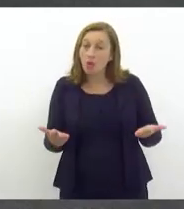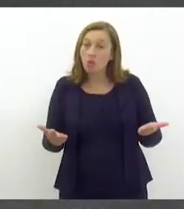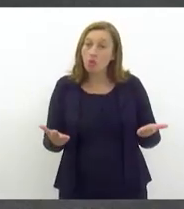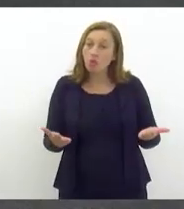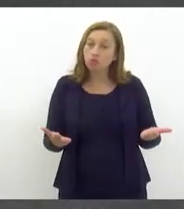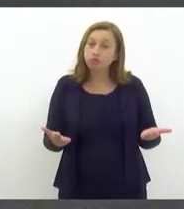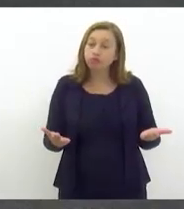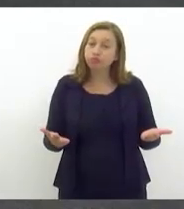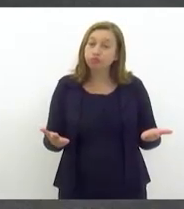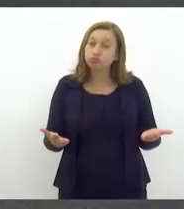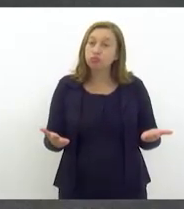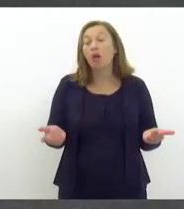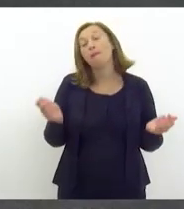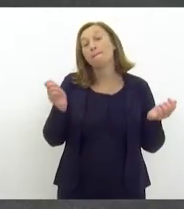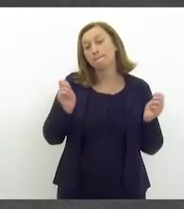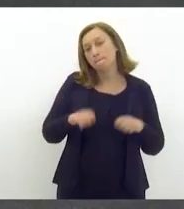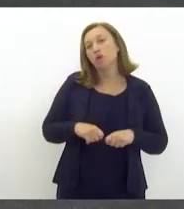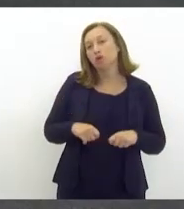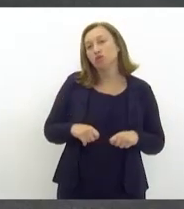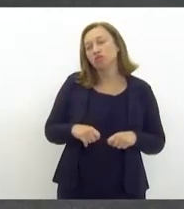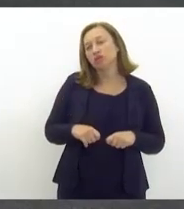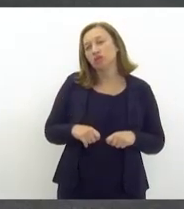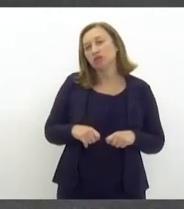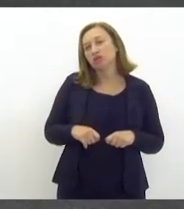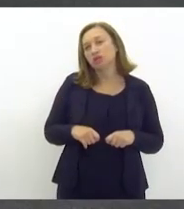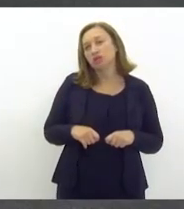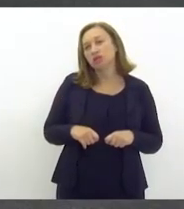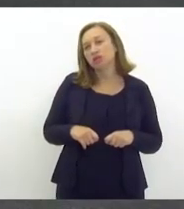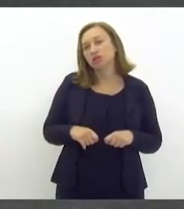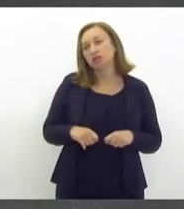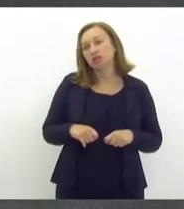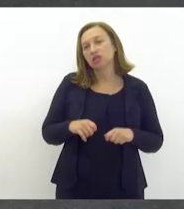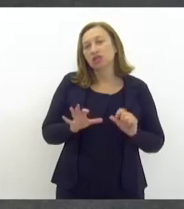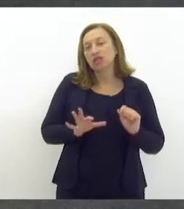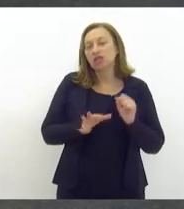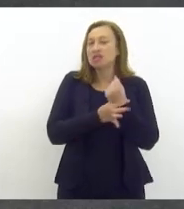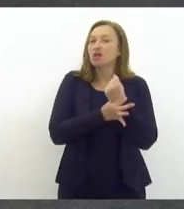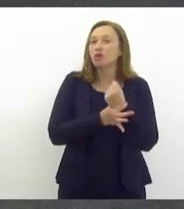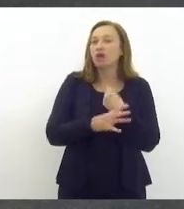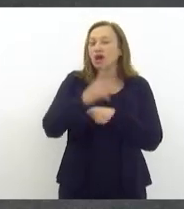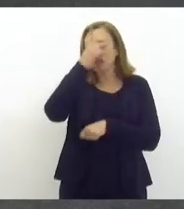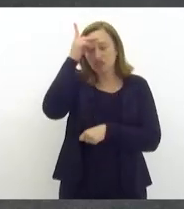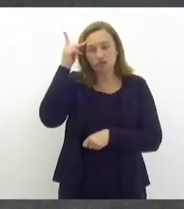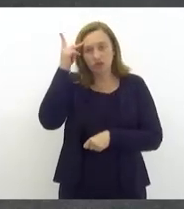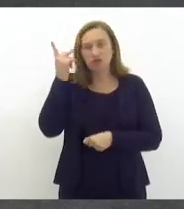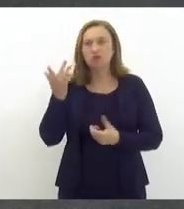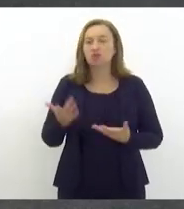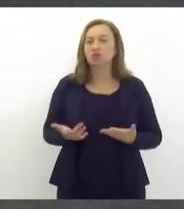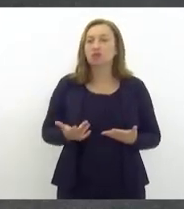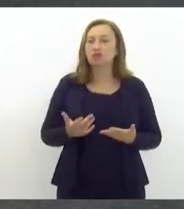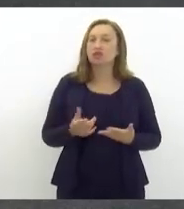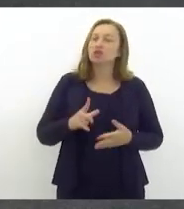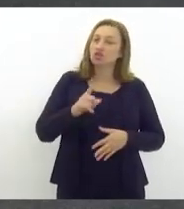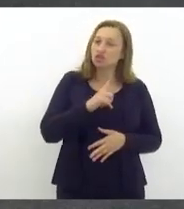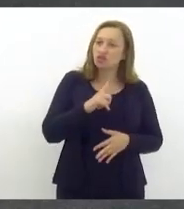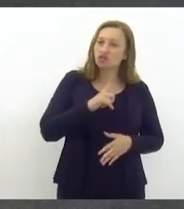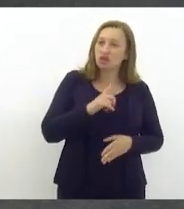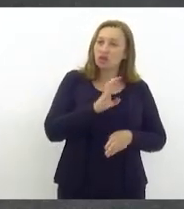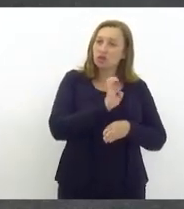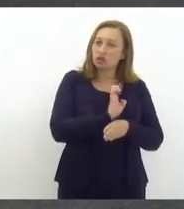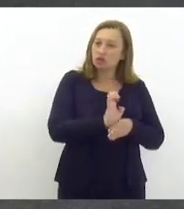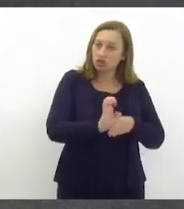é uma possibilidade de garantir que as pessoas que, porventura, tiveram seu